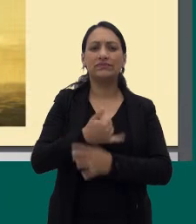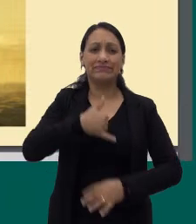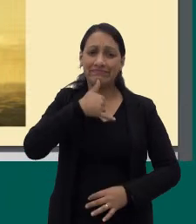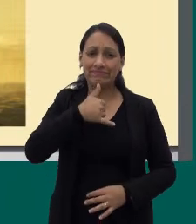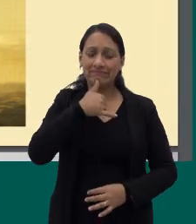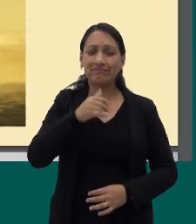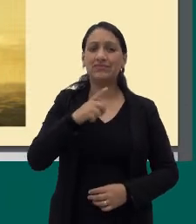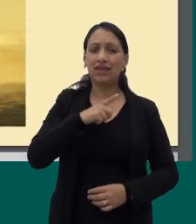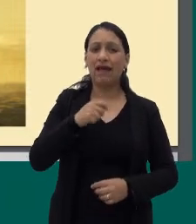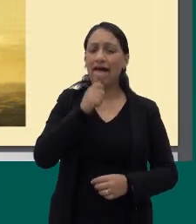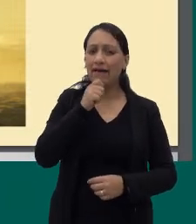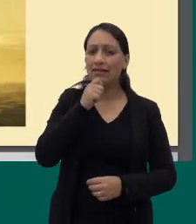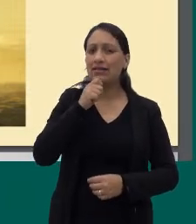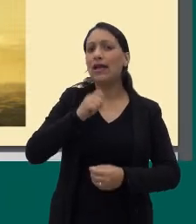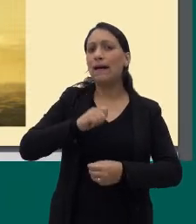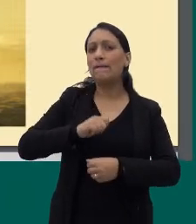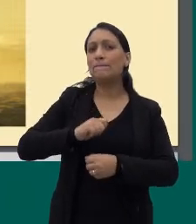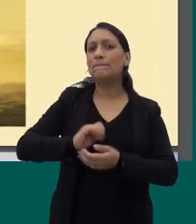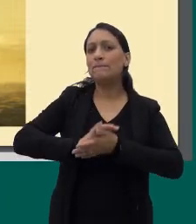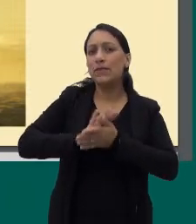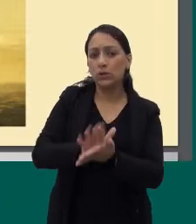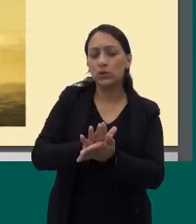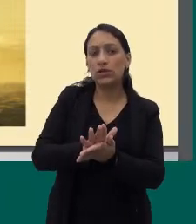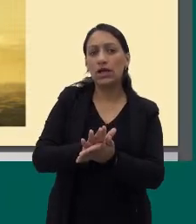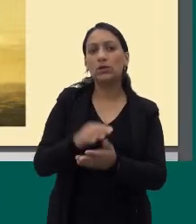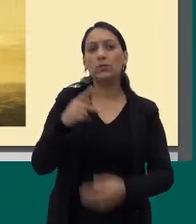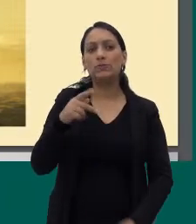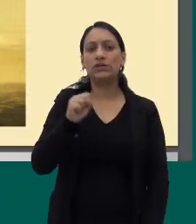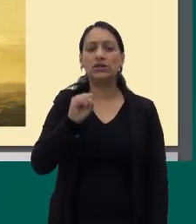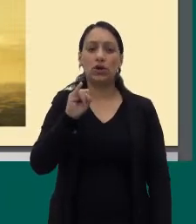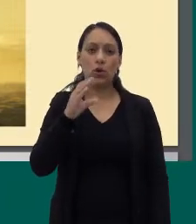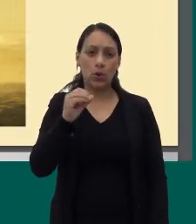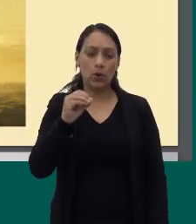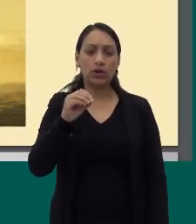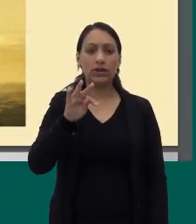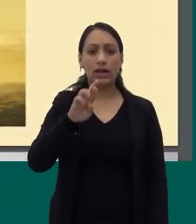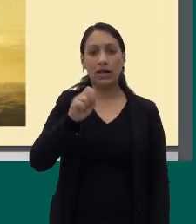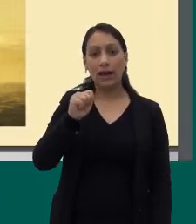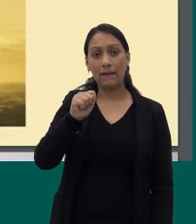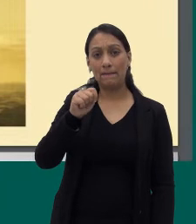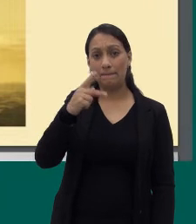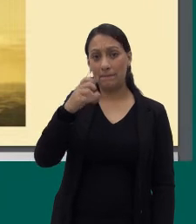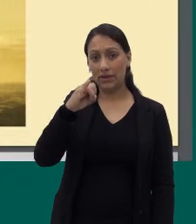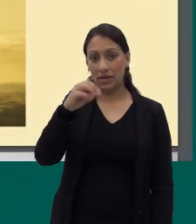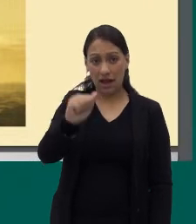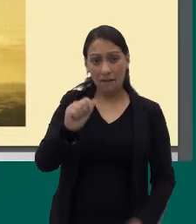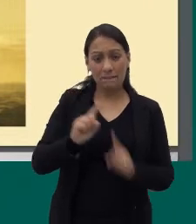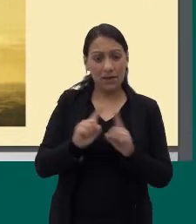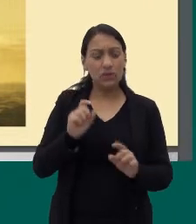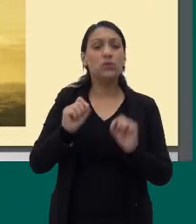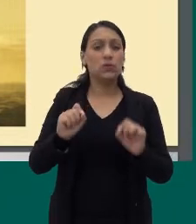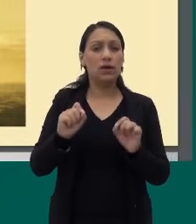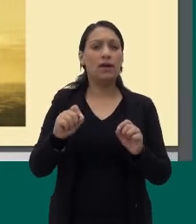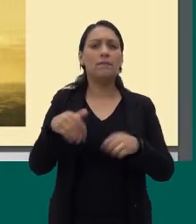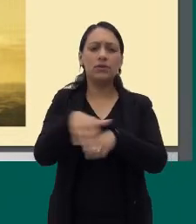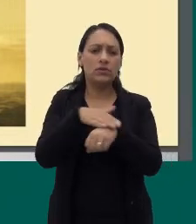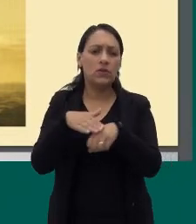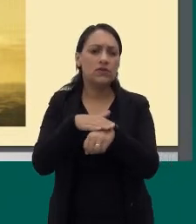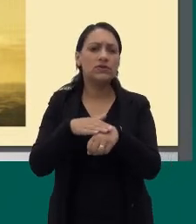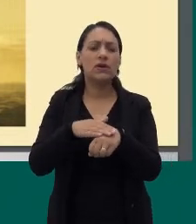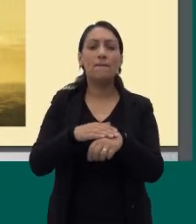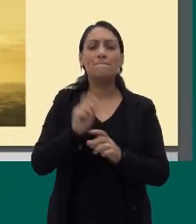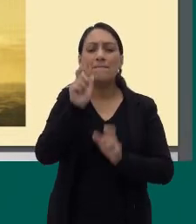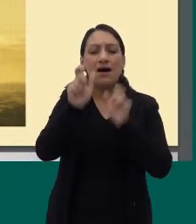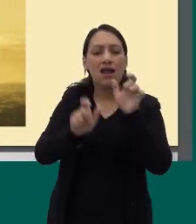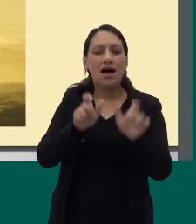muito preconceito ainda quanto psicoterapia. Mas a psicoterapia é aquilo que é pra gente conversar, pra gente pôr em palavras,